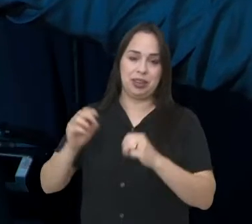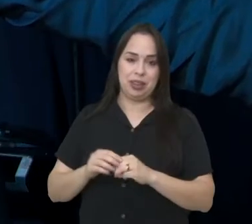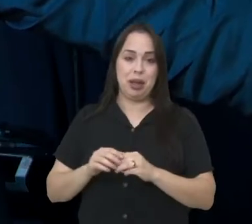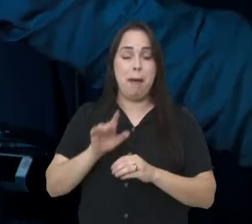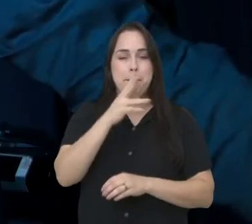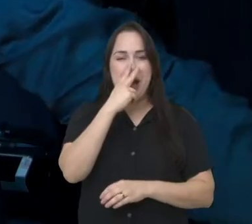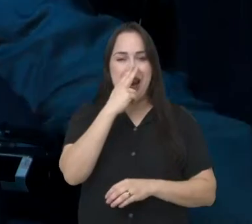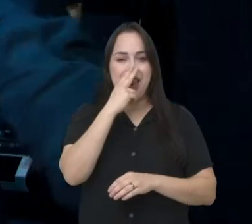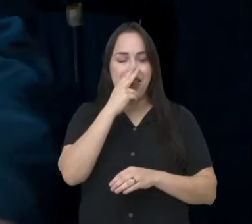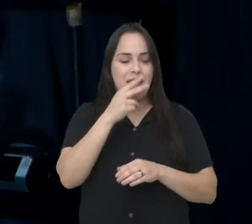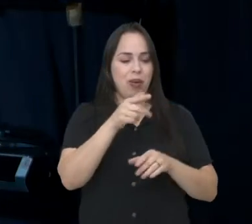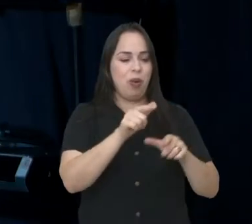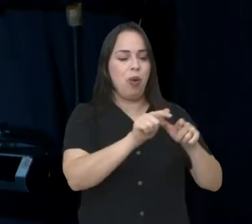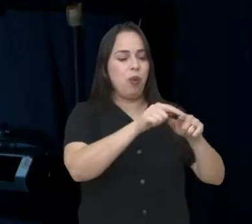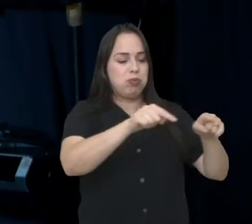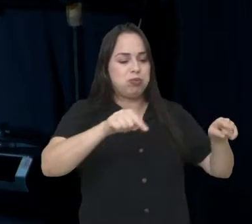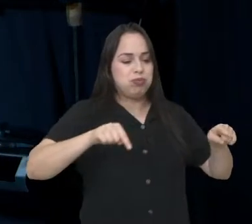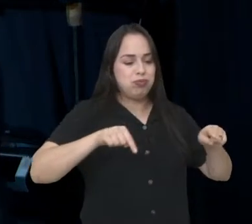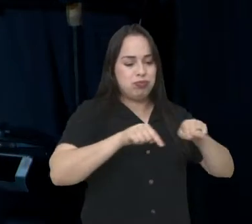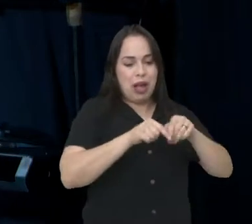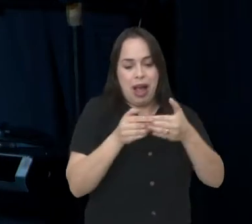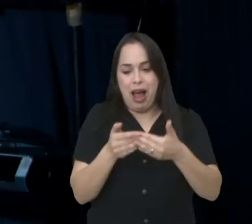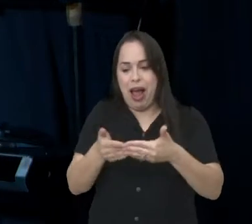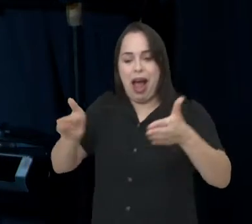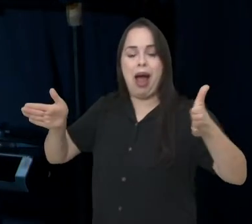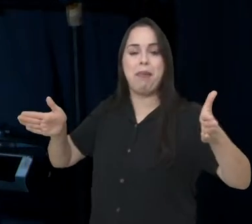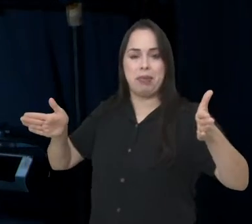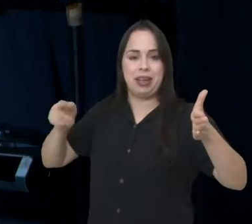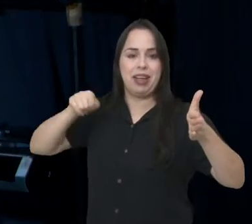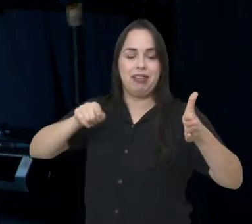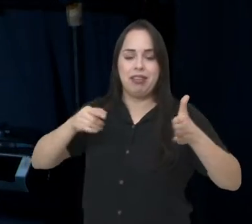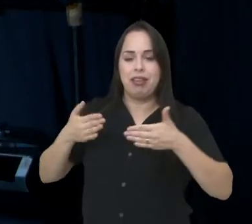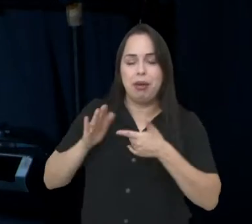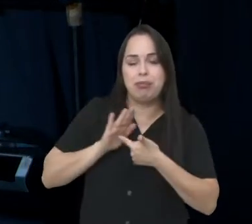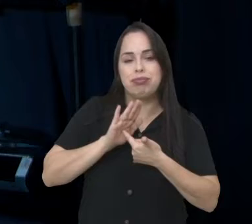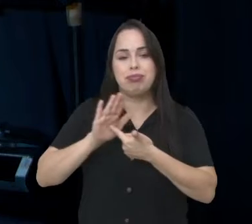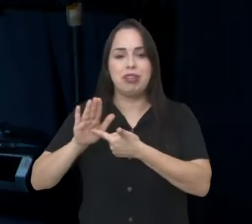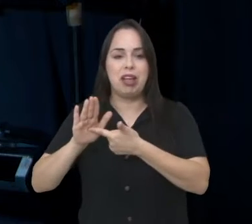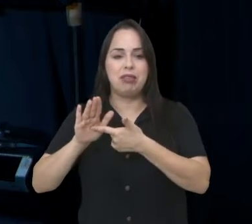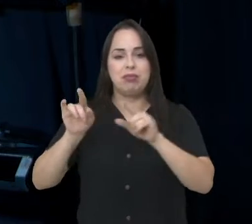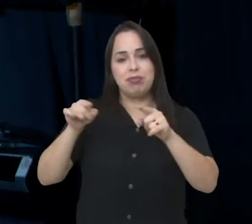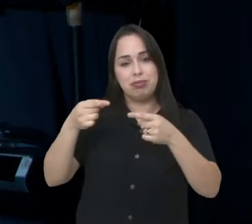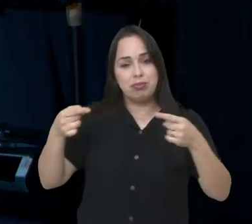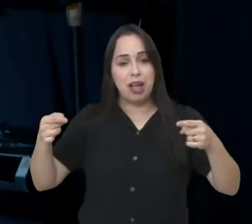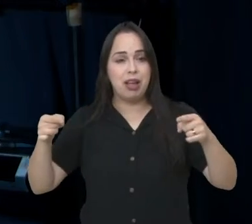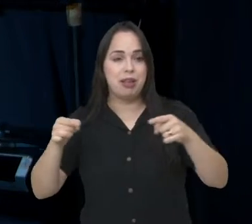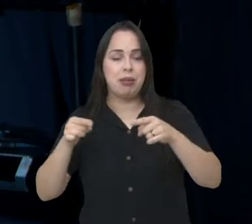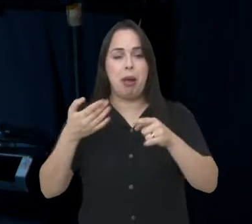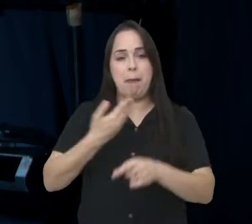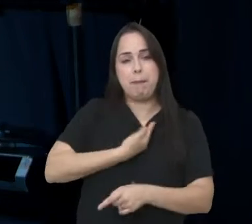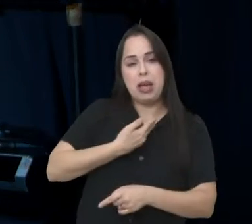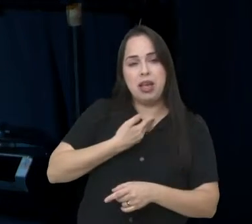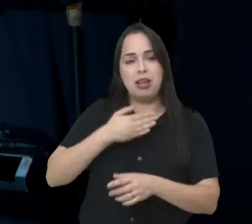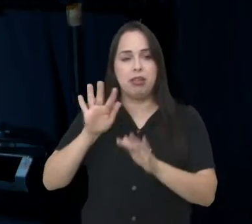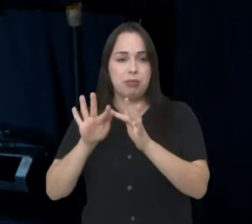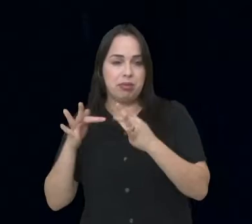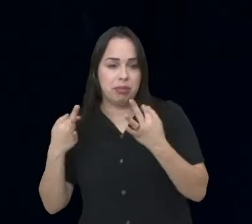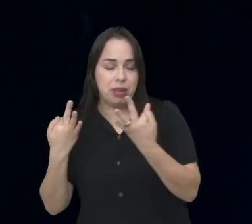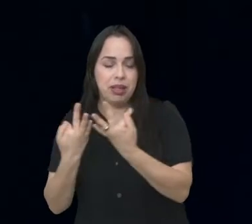estúdio maior, onde as pessoas mostravam um som para os amigos, para os parentes e tudo,